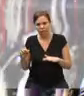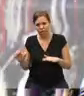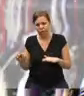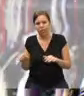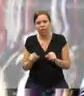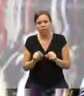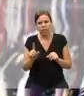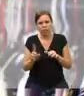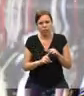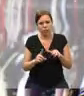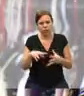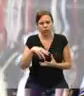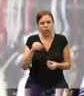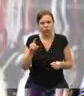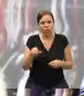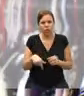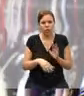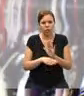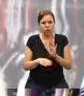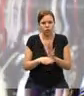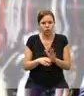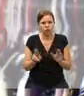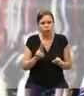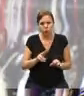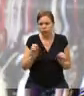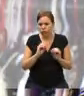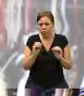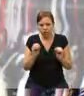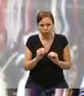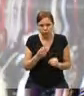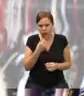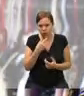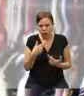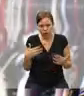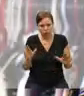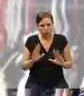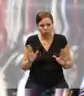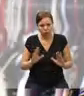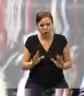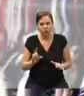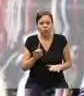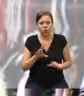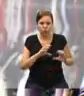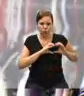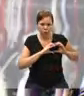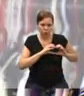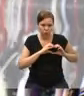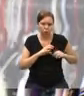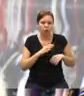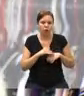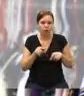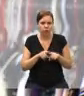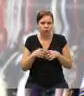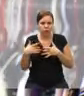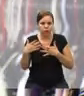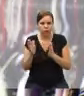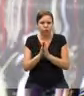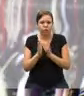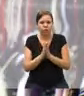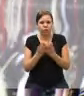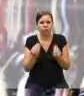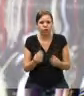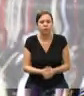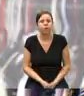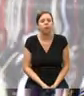que é uma clínica de recuperação, sem utilização de medicamentos, apenas com amor, com fraternidade e com muita oração,